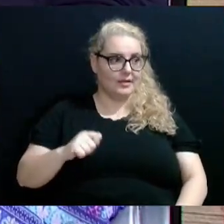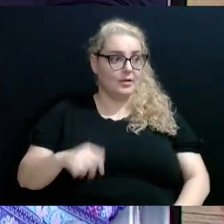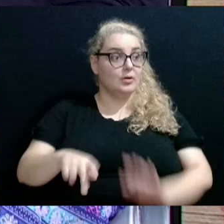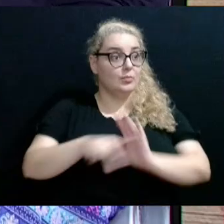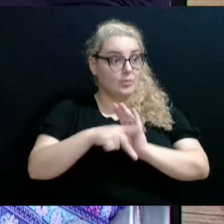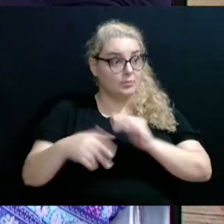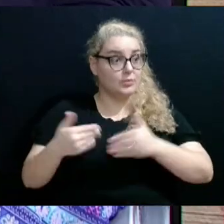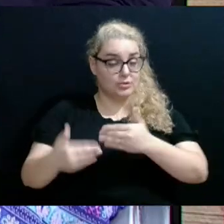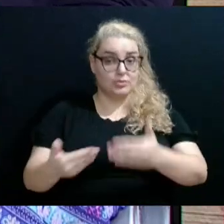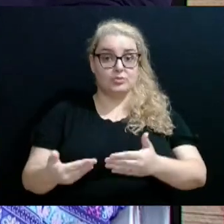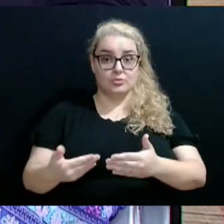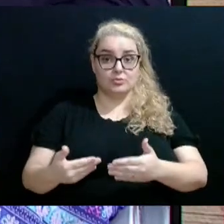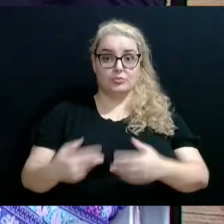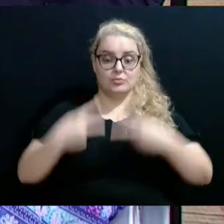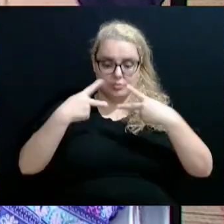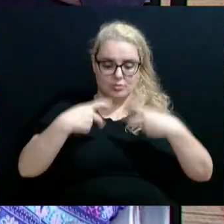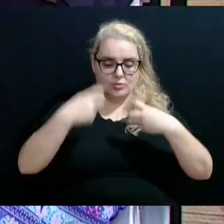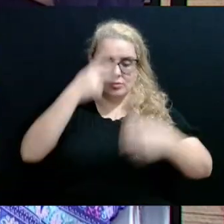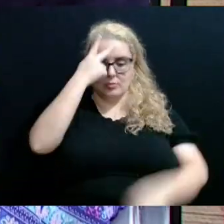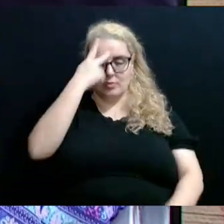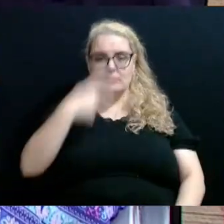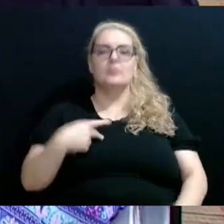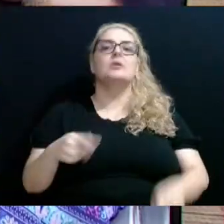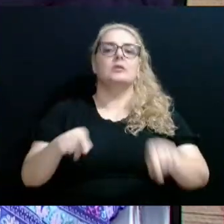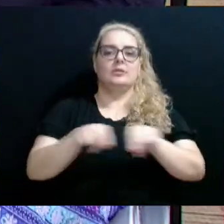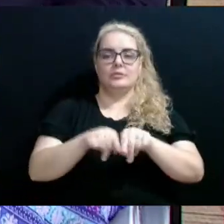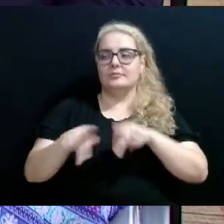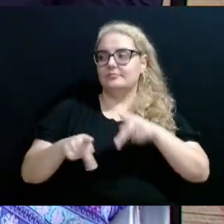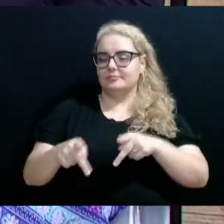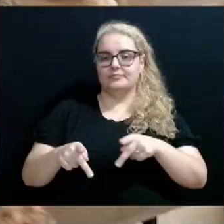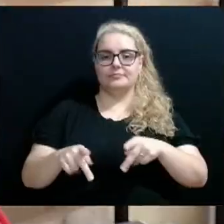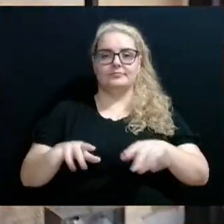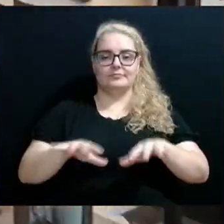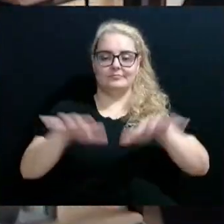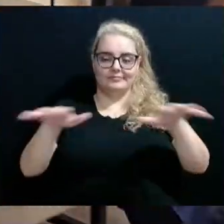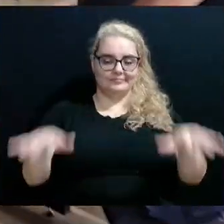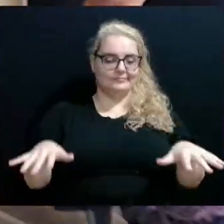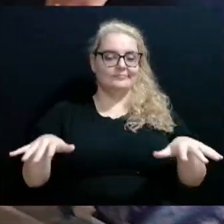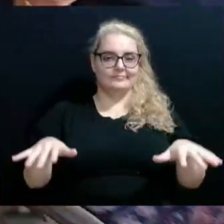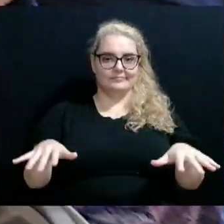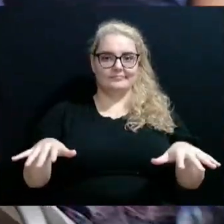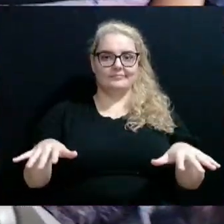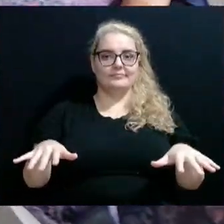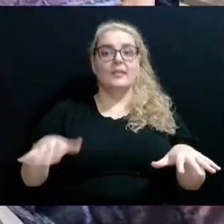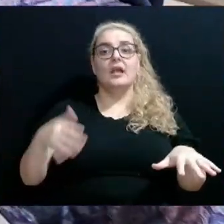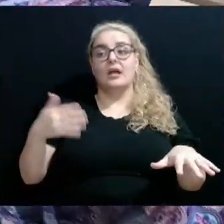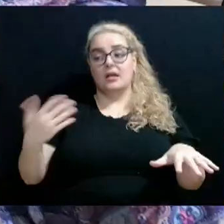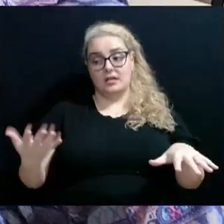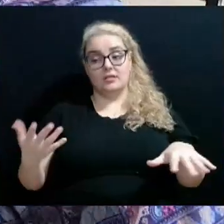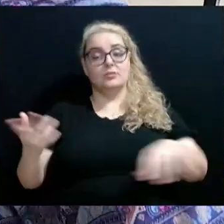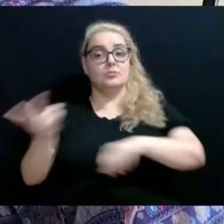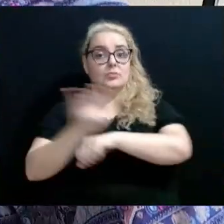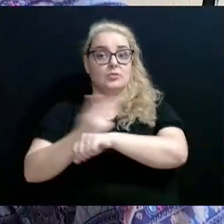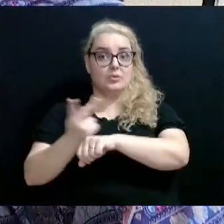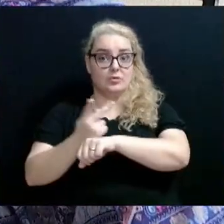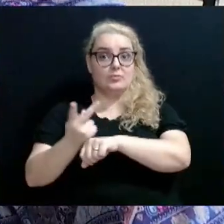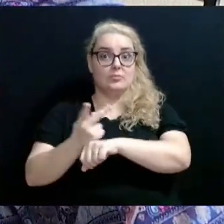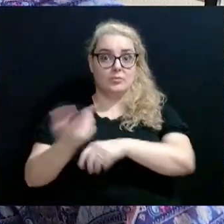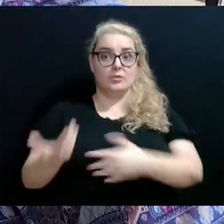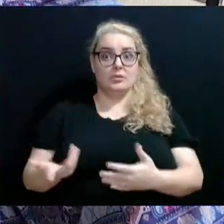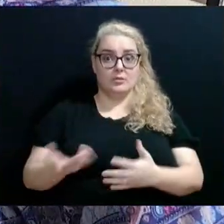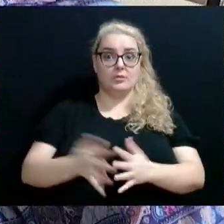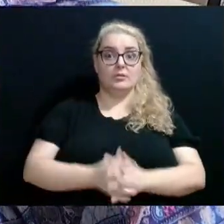processo de autoconhecimento. Então, também tem esse público. Então, eu tenho esses dois nichos. Tanto as pessoas que estão buscando